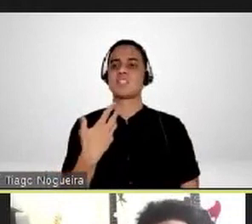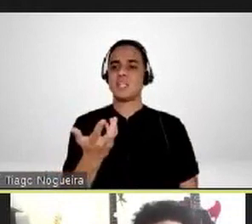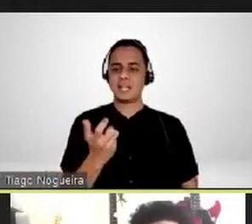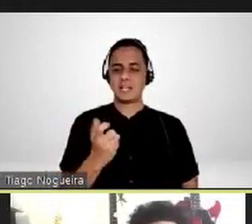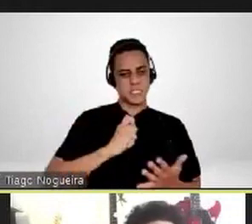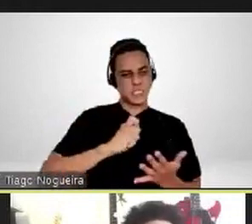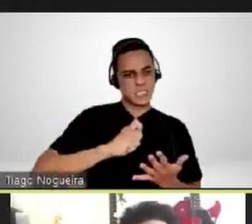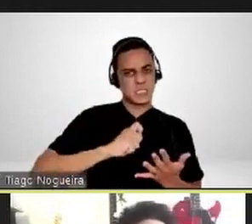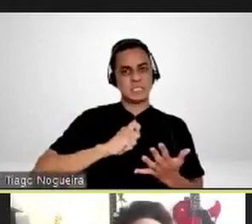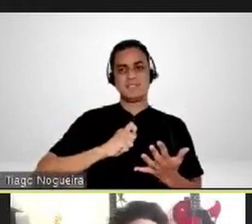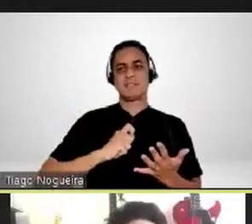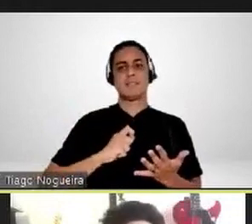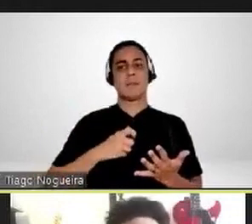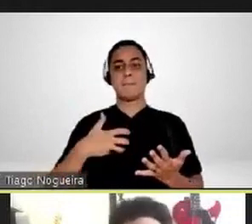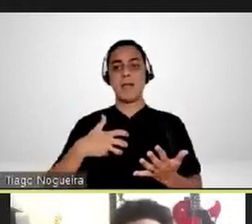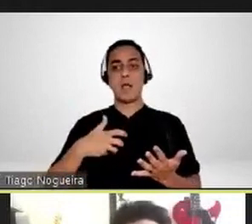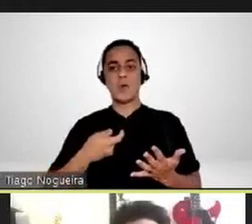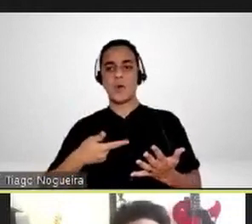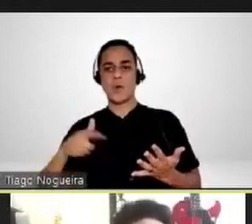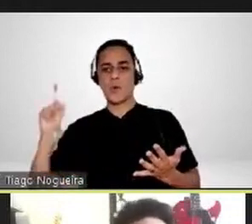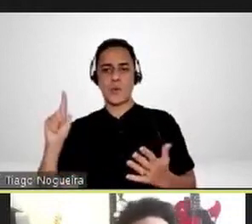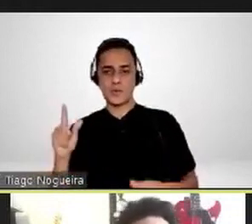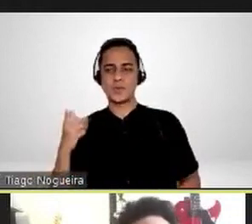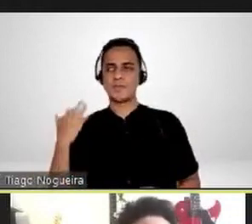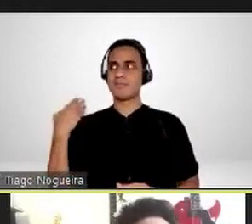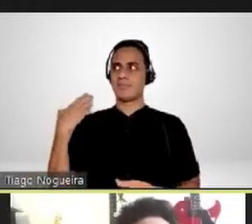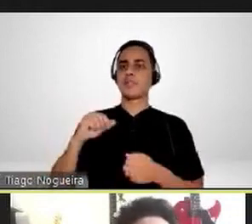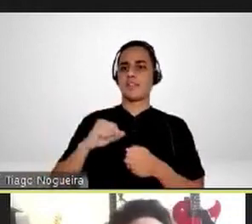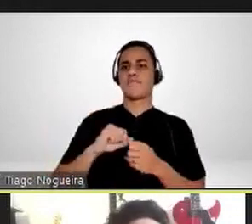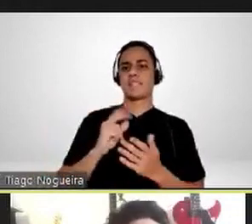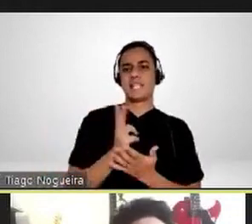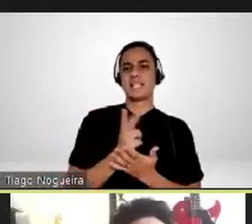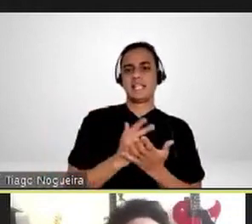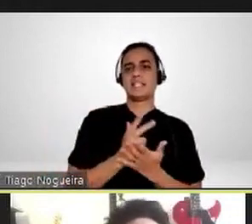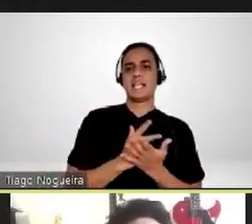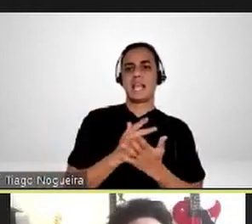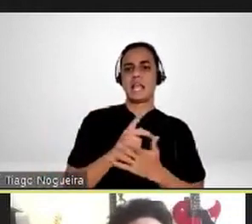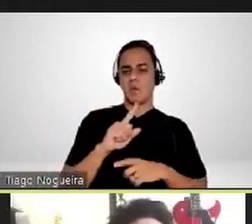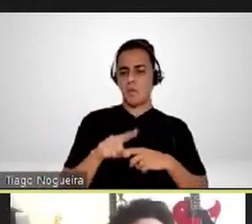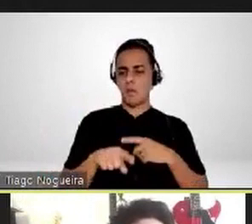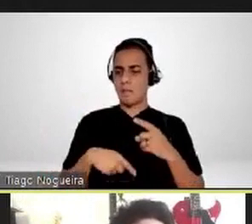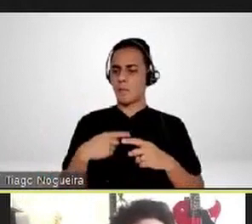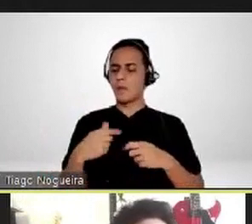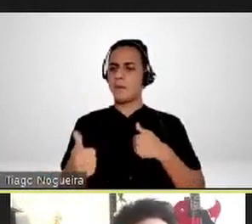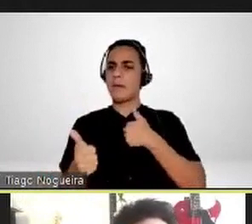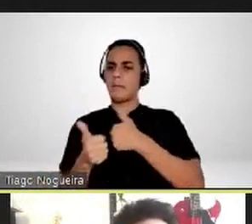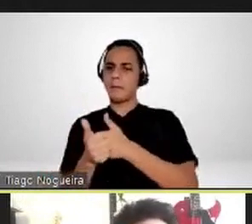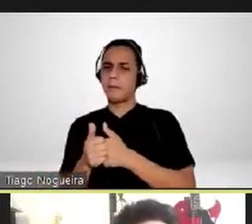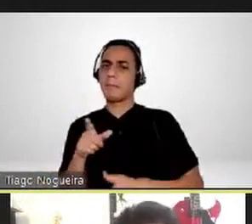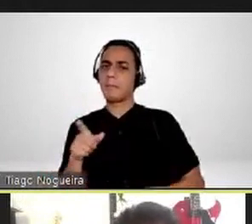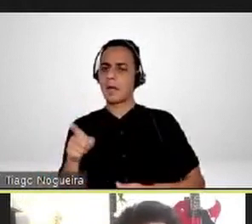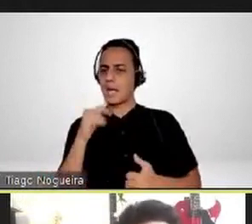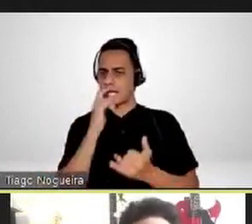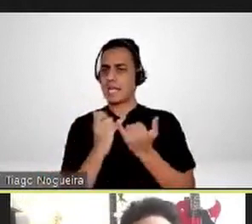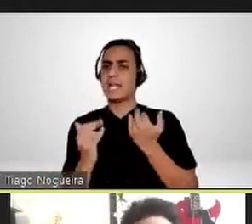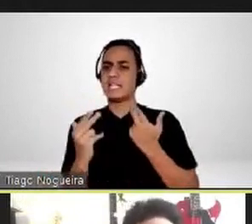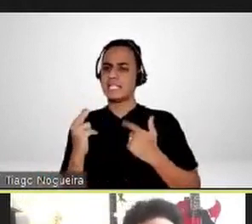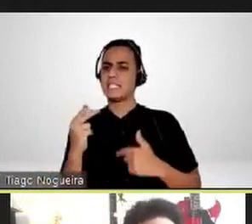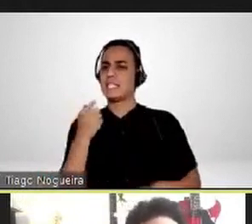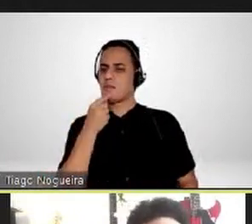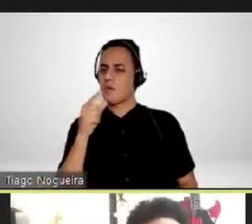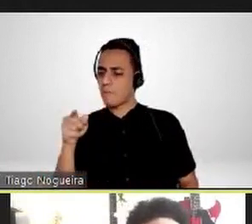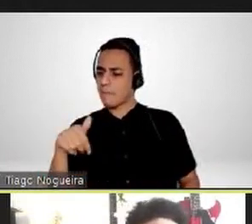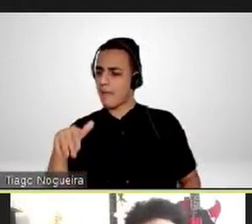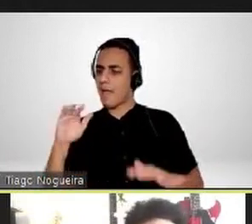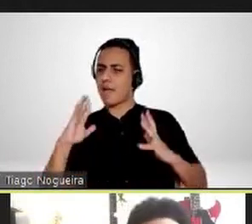leva para o outro. Outro dia eu estava fazendo um desenho e, de repente, eu cheguei num resultado próximo do Moebius, que era mais limpo, mais